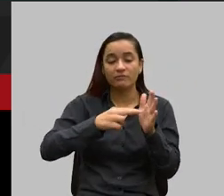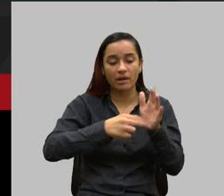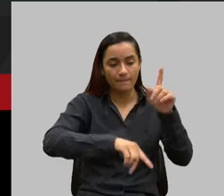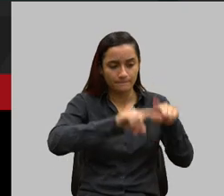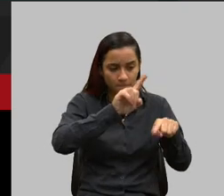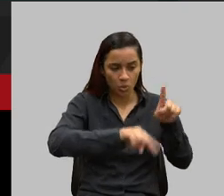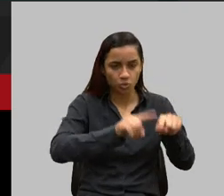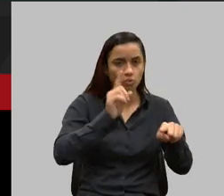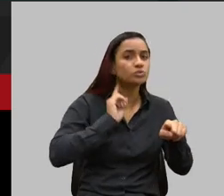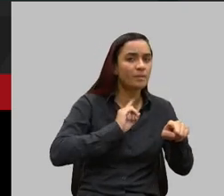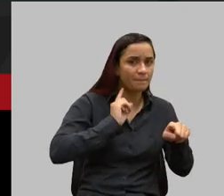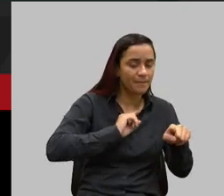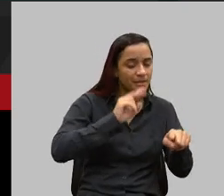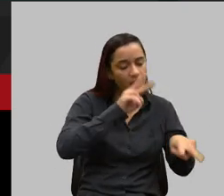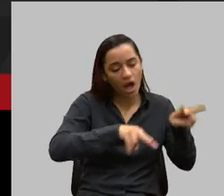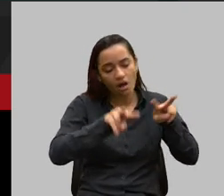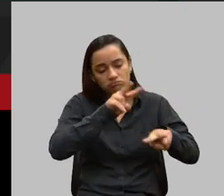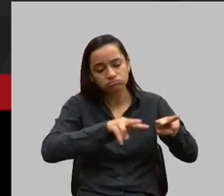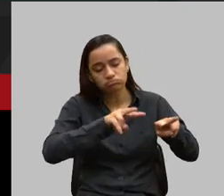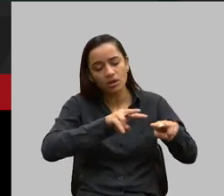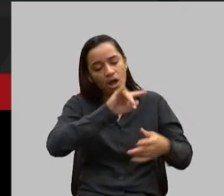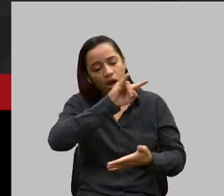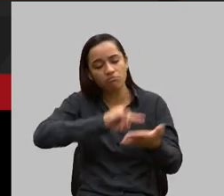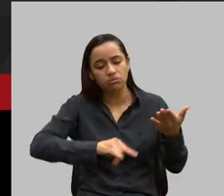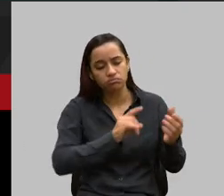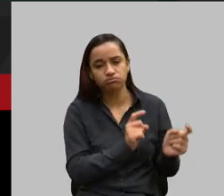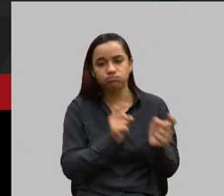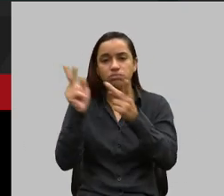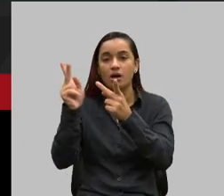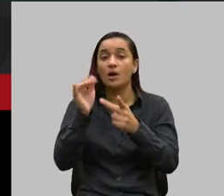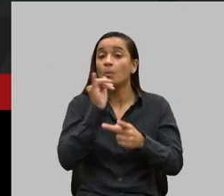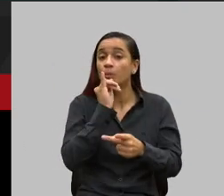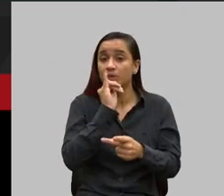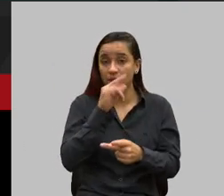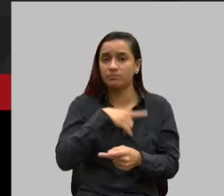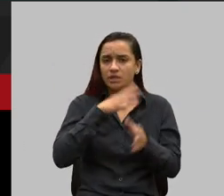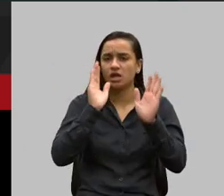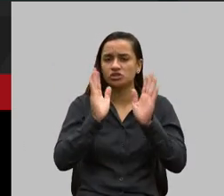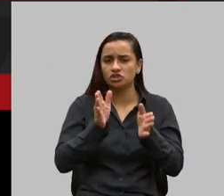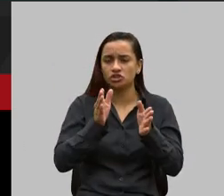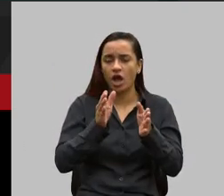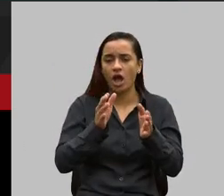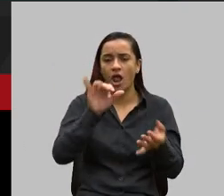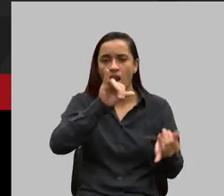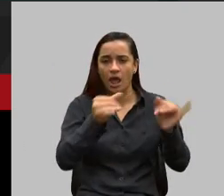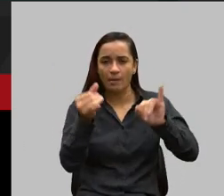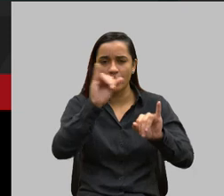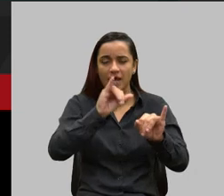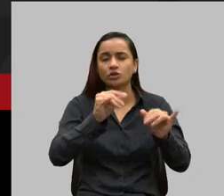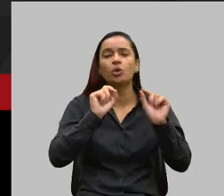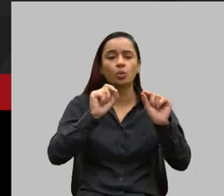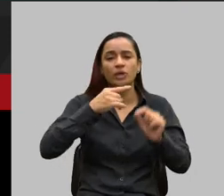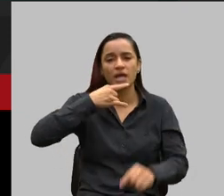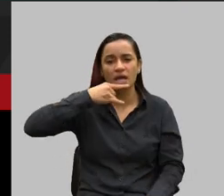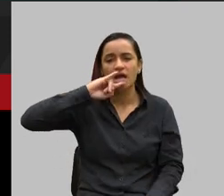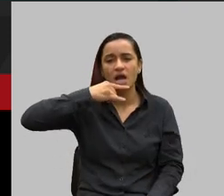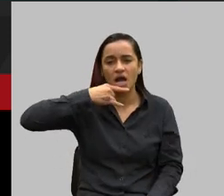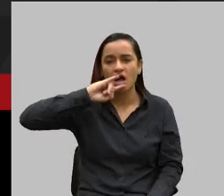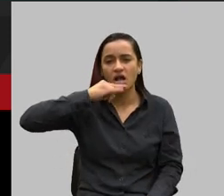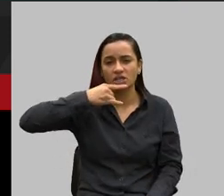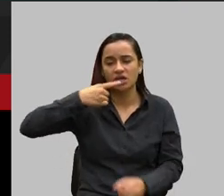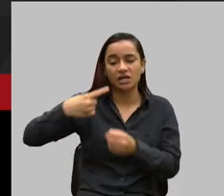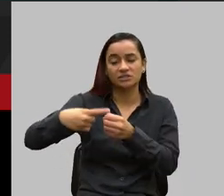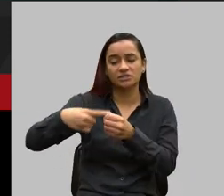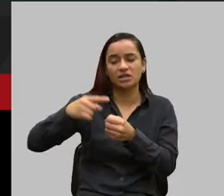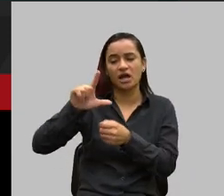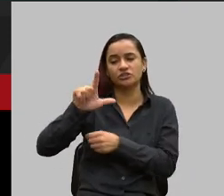eh estamos com dois laboratórios de cachaça por exemplo um em Lavras e o outro em Florestal né para que a gente possa